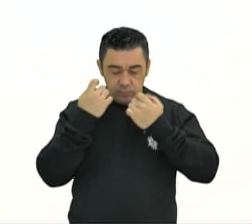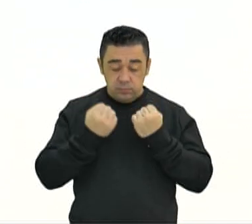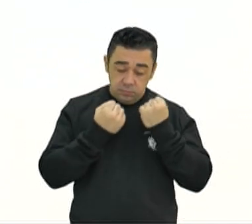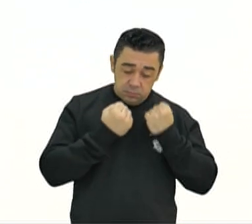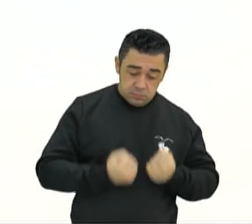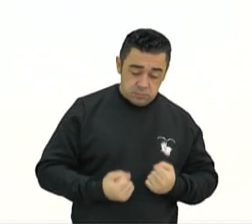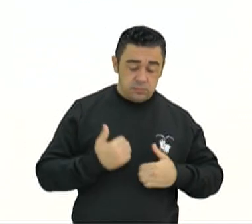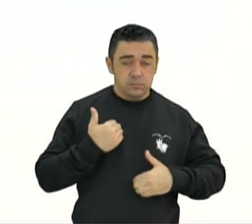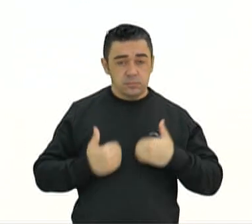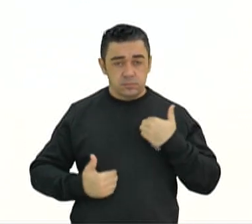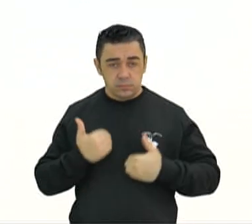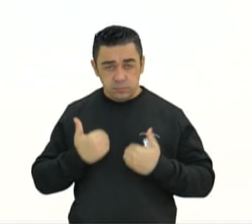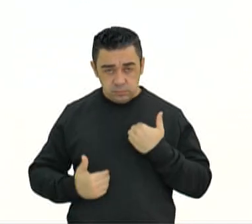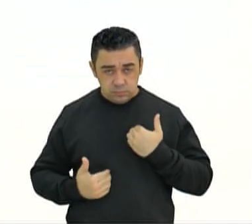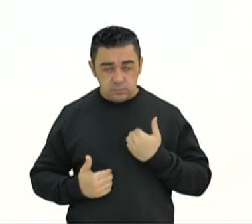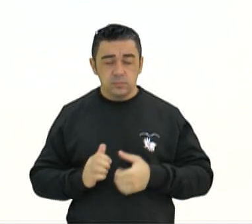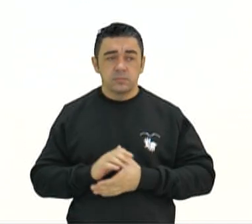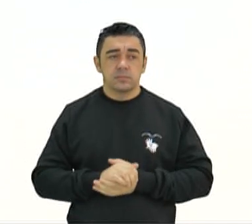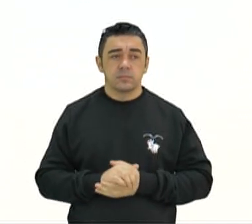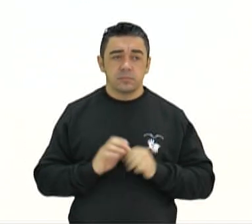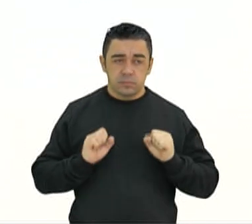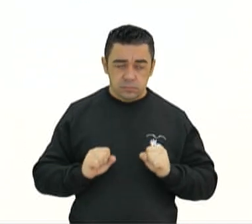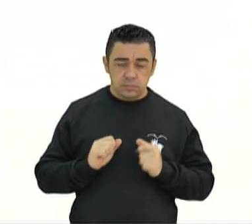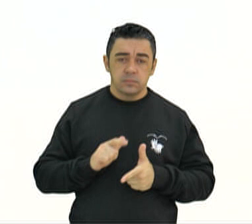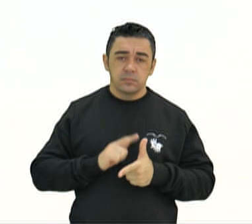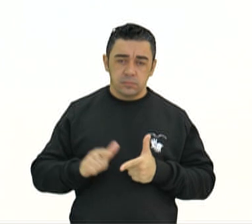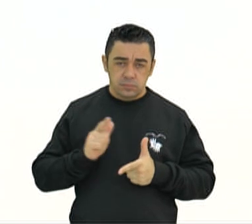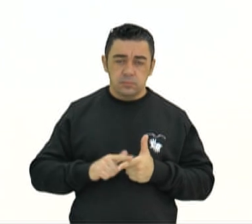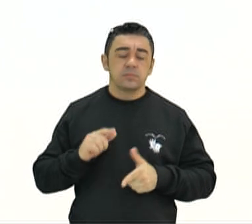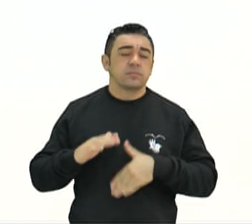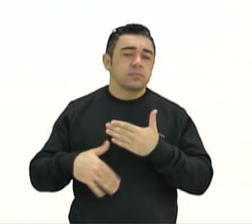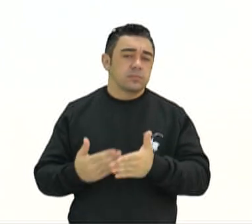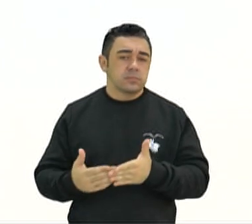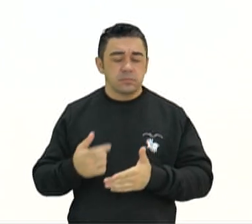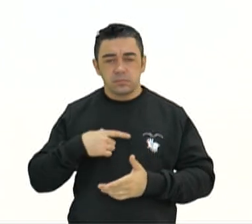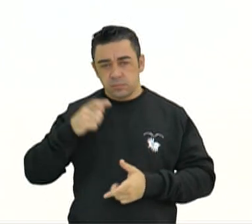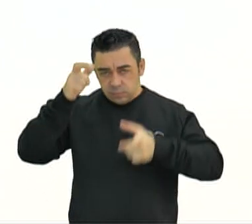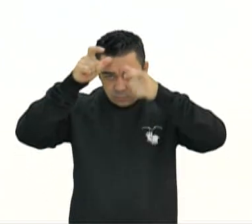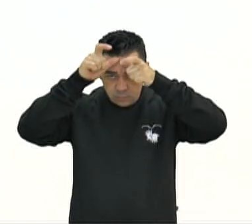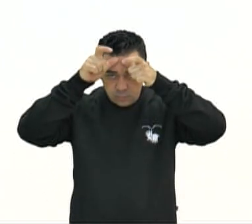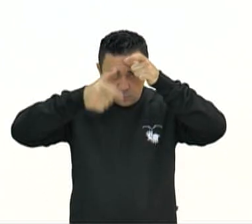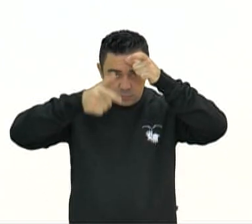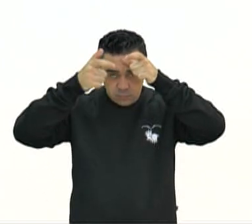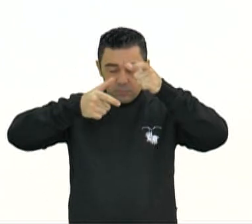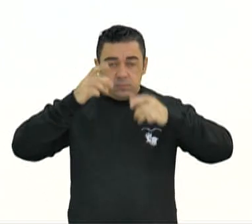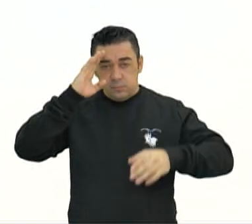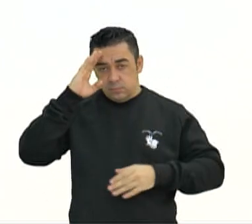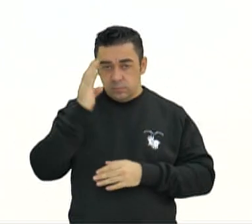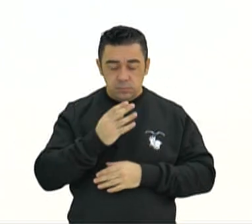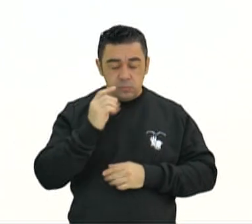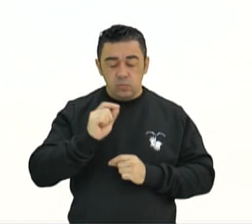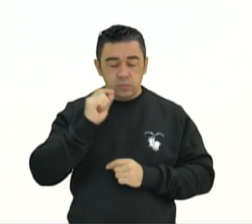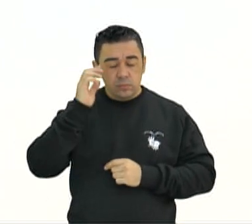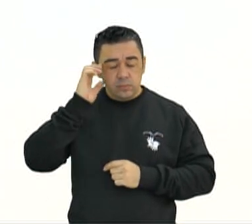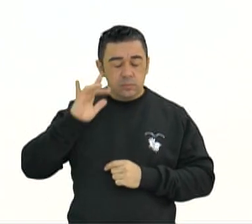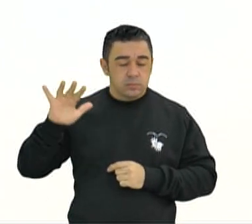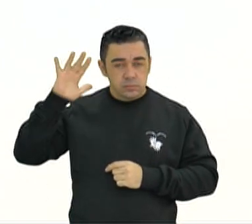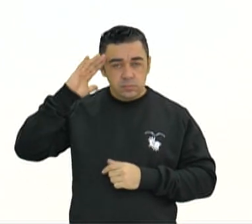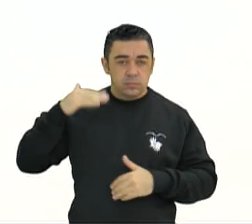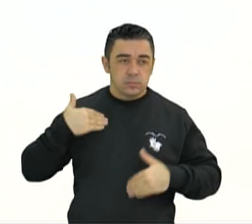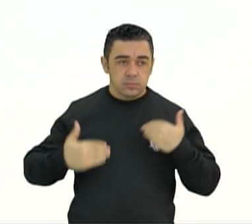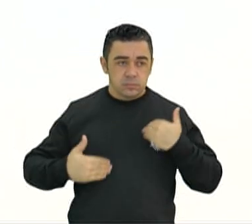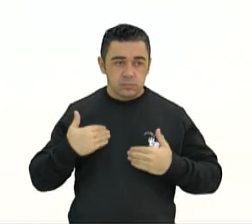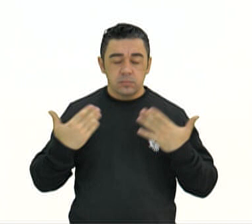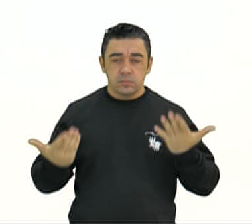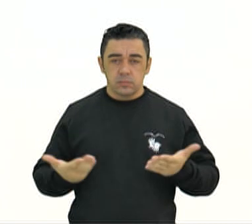peso corporal pode provocar o desenvolvimento de distúrbios associados diretamente à imagem do corpo, tais